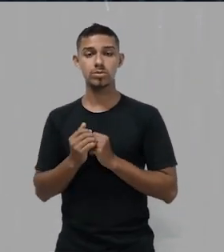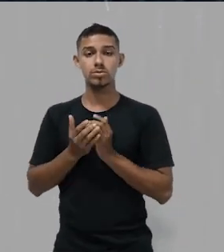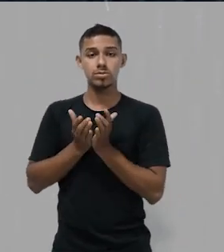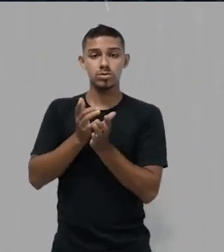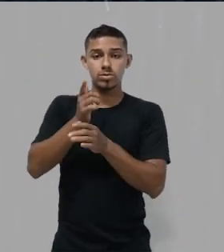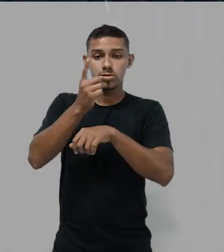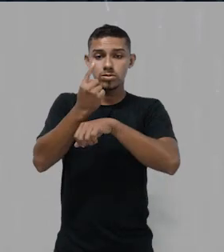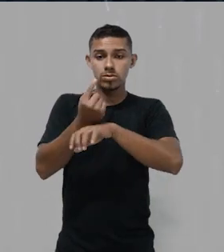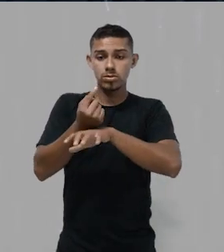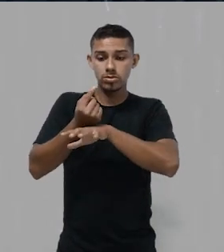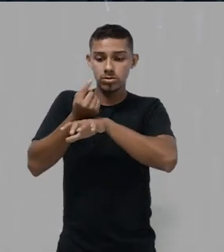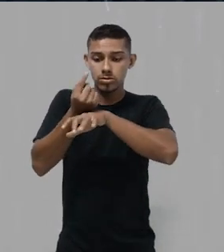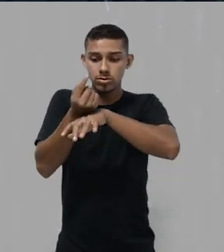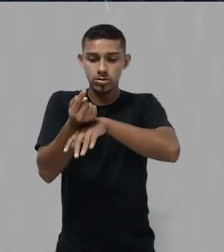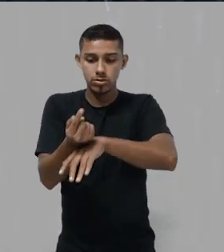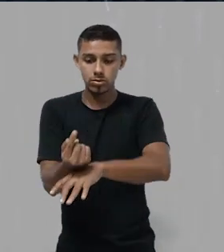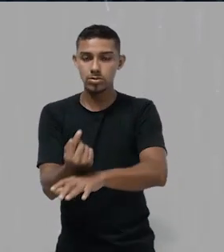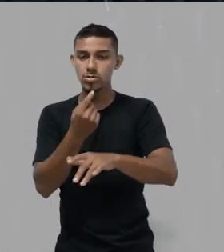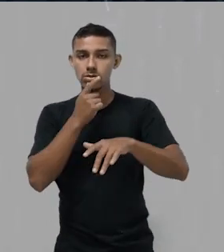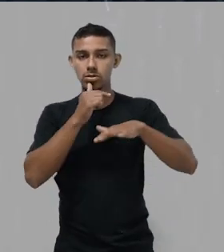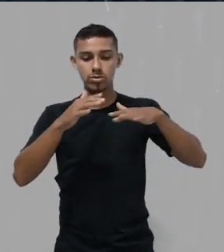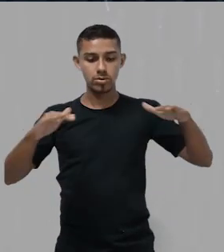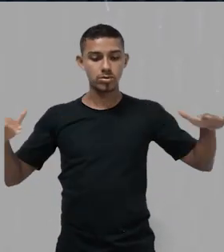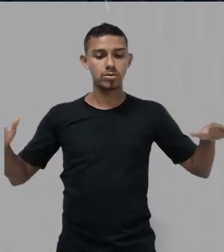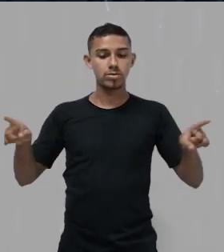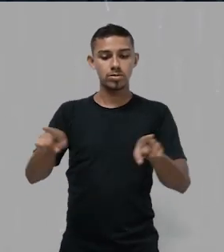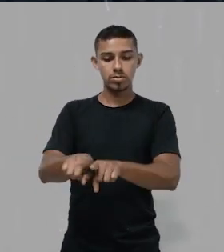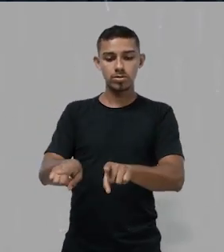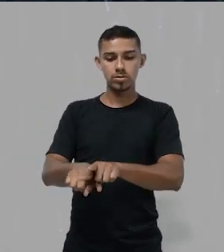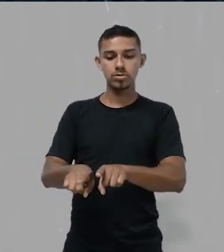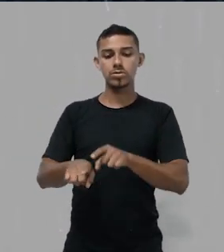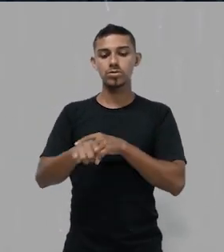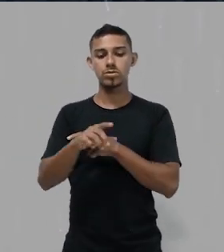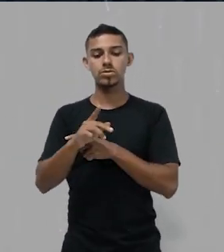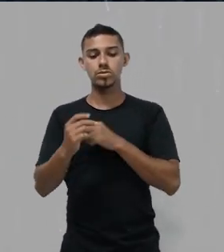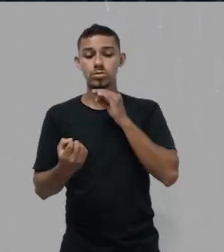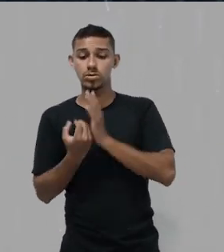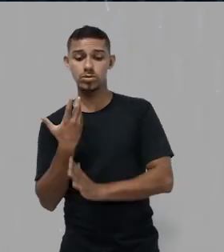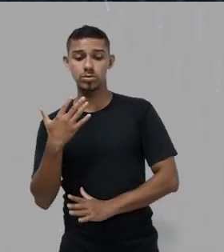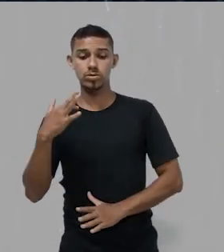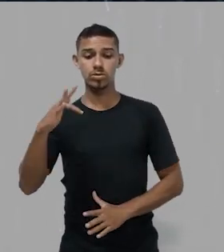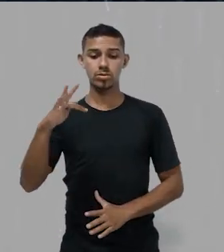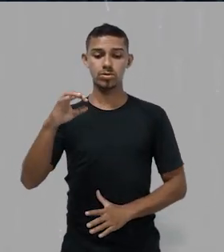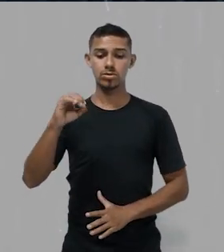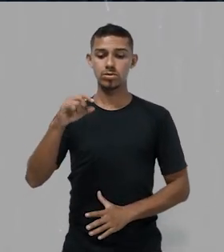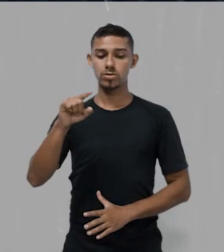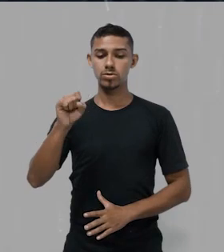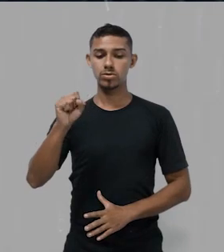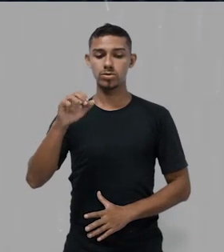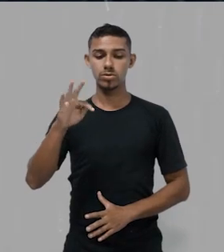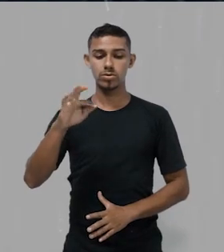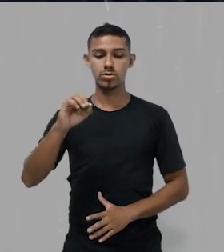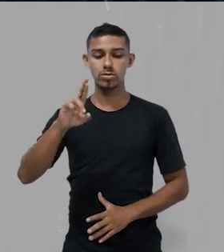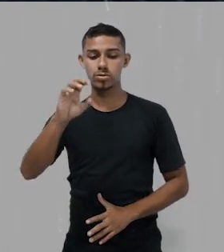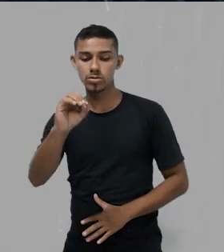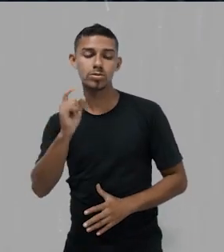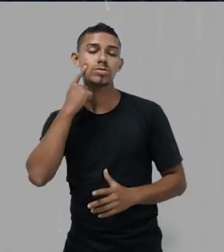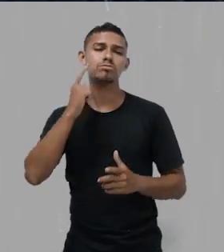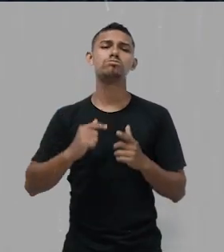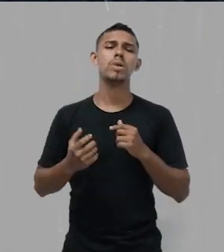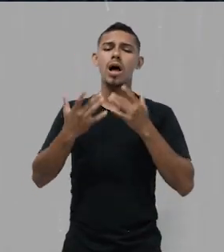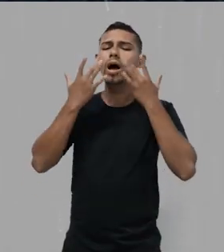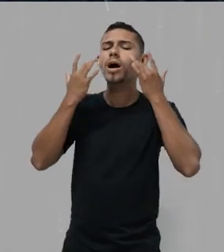foi muita coisa que aconteceu para que a arte ficasse apresentando algo que era considerado antigo e, nesse